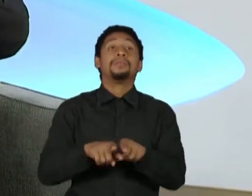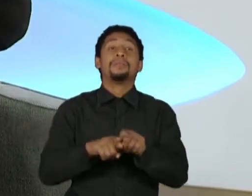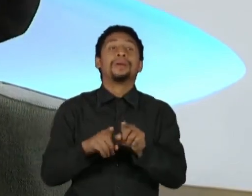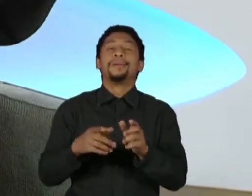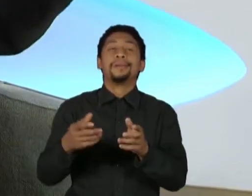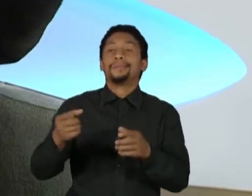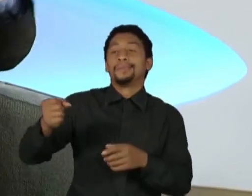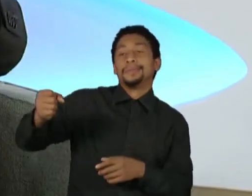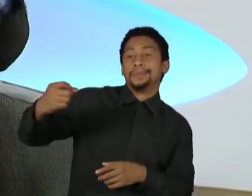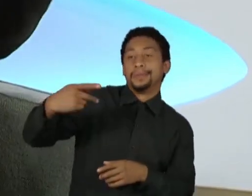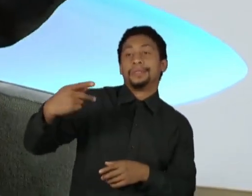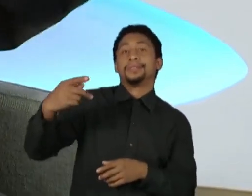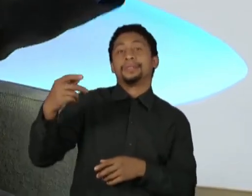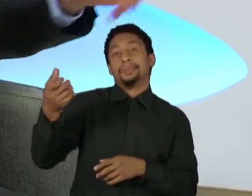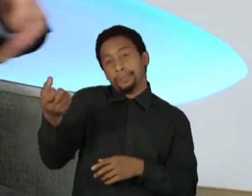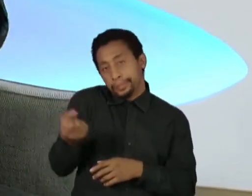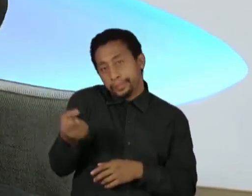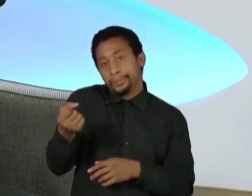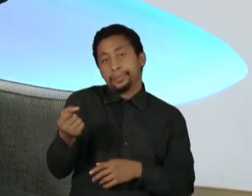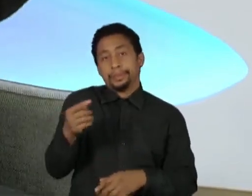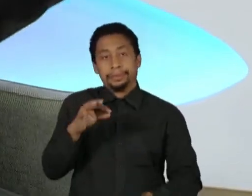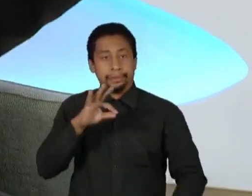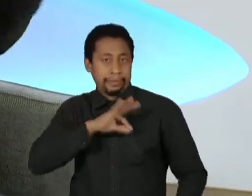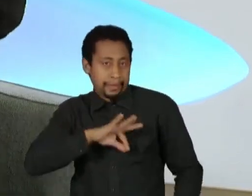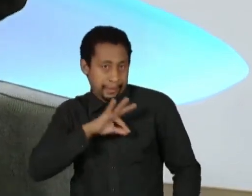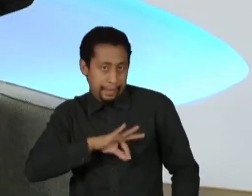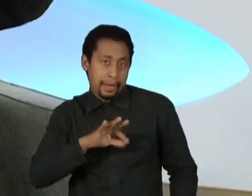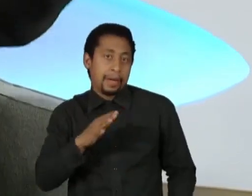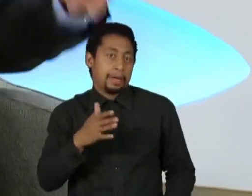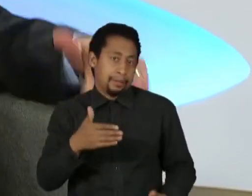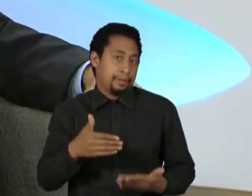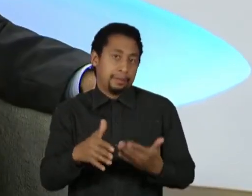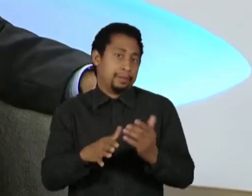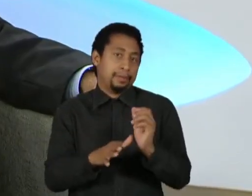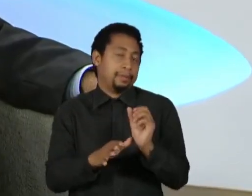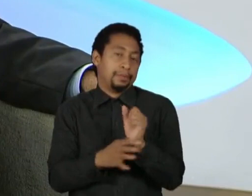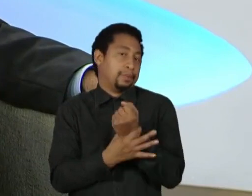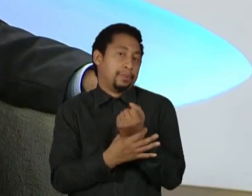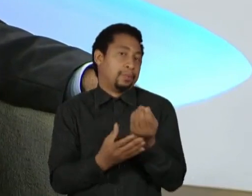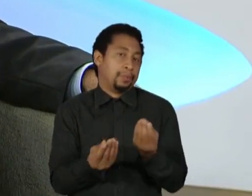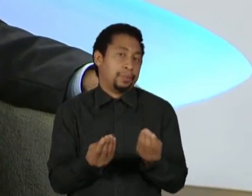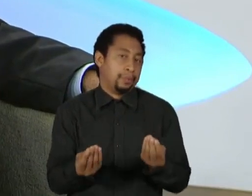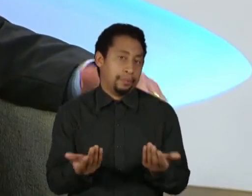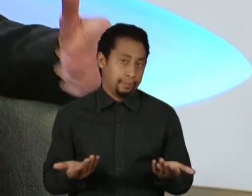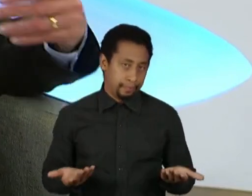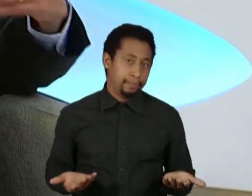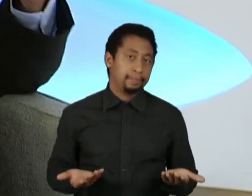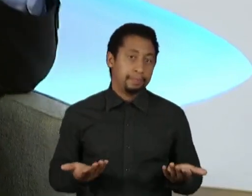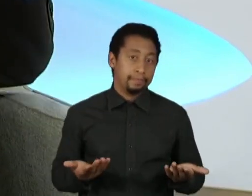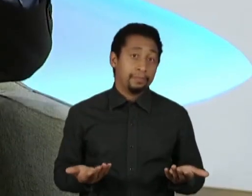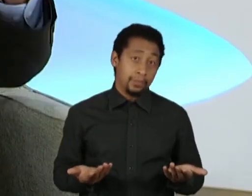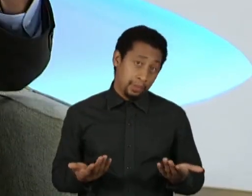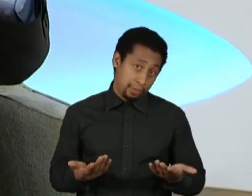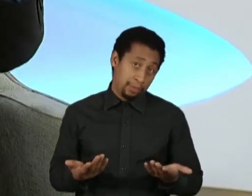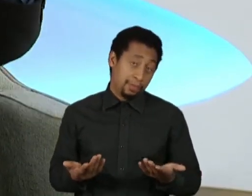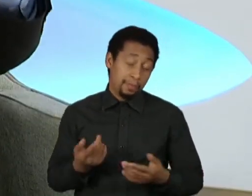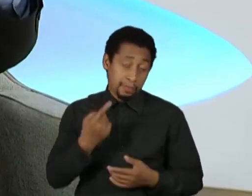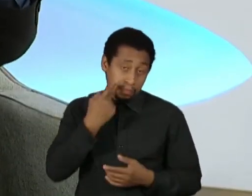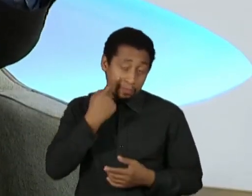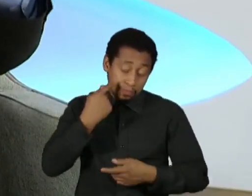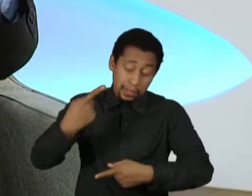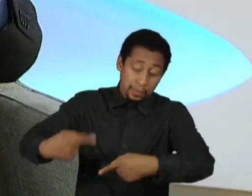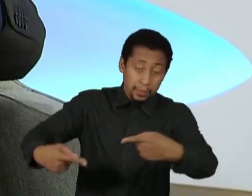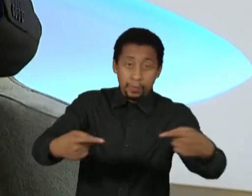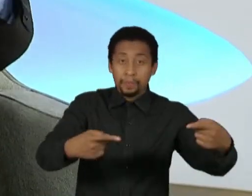vão para além da própria Seguridade Então tudo isso precisa eu acho que ser discutido e eu tenho